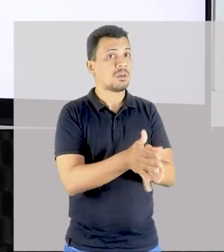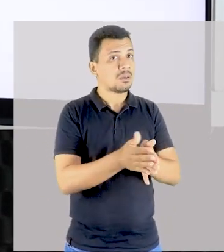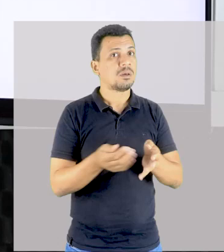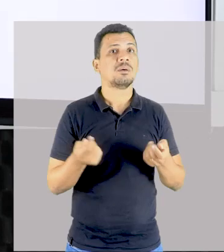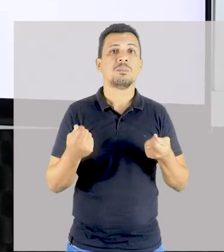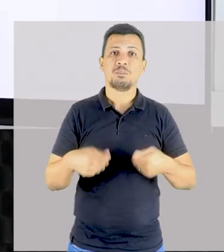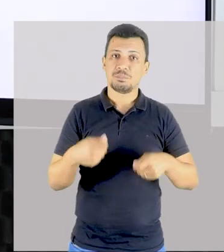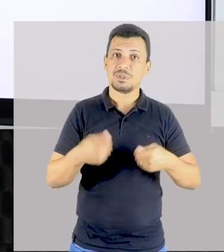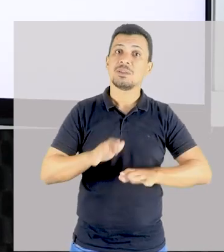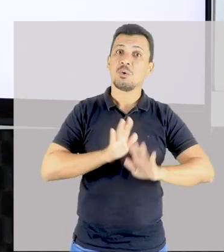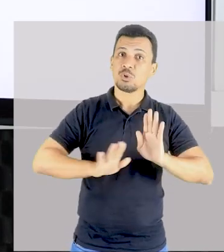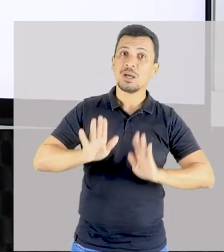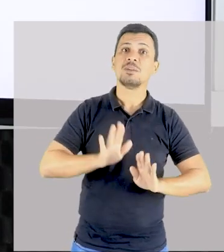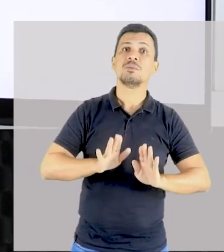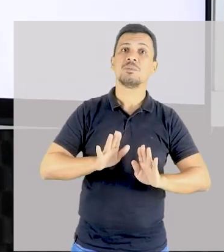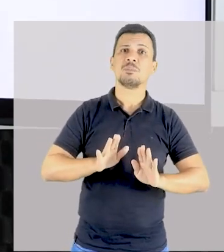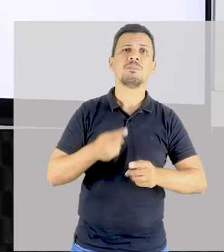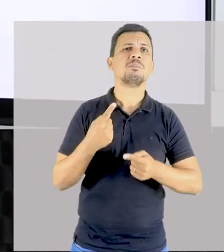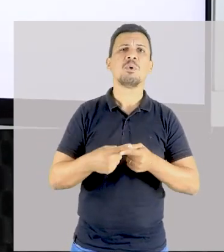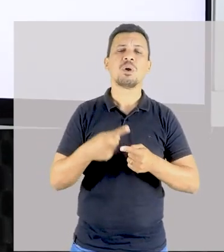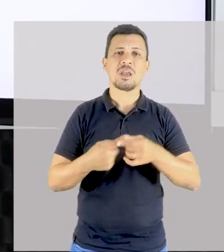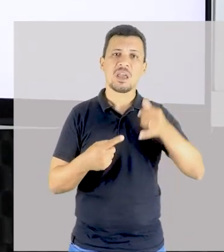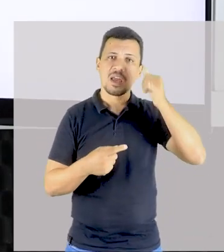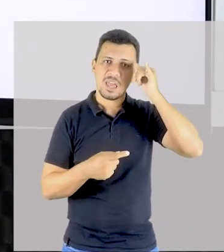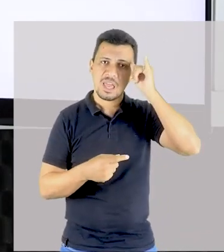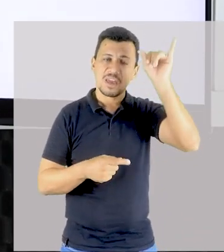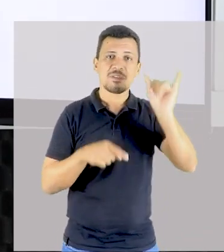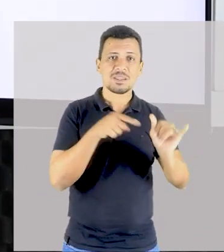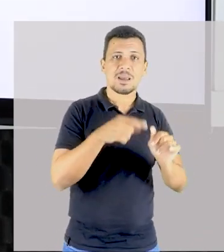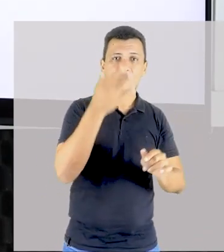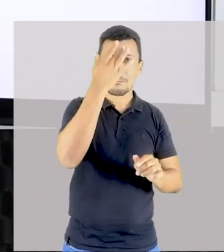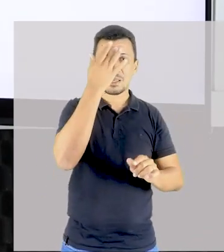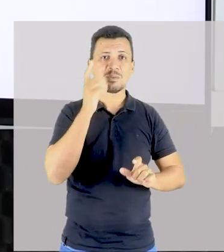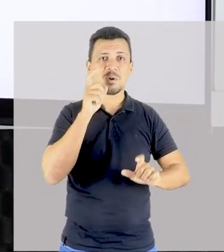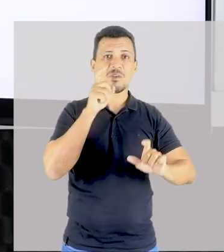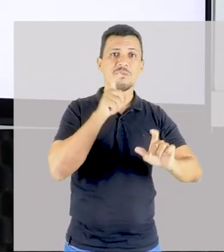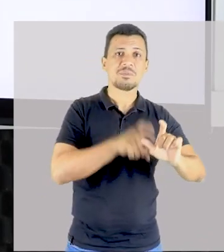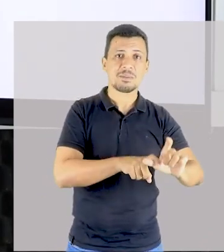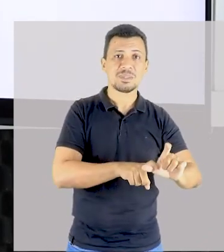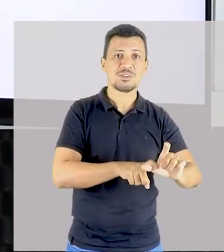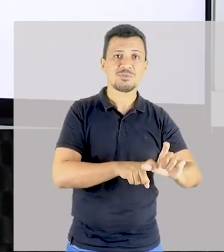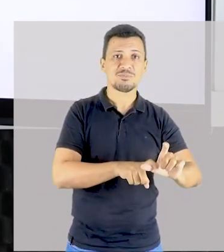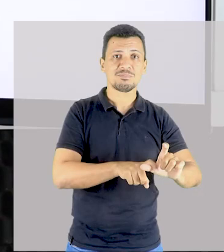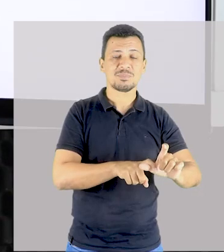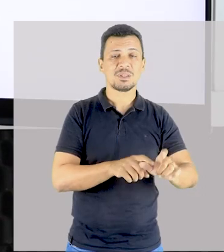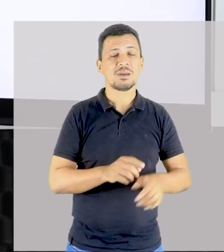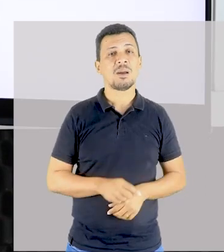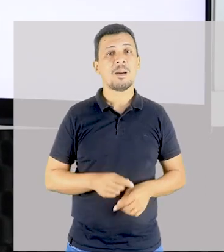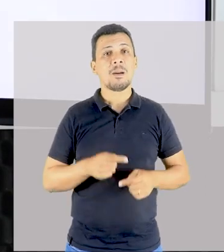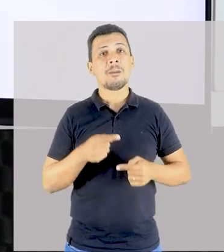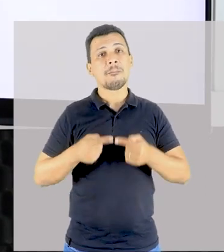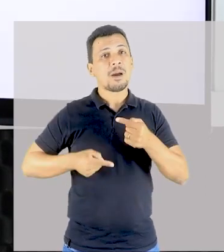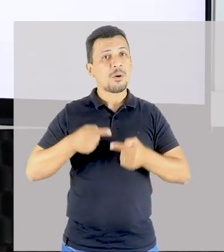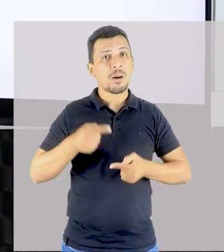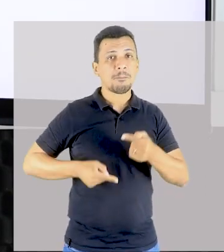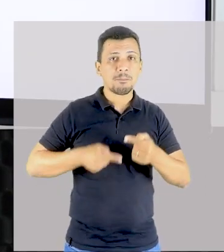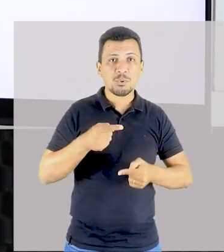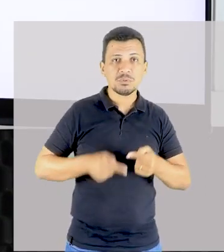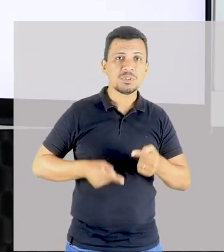cuidado para evitar que ele Gere dependência então política assistencialista é uma política